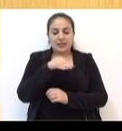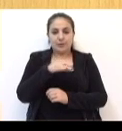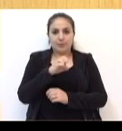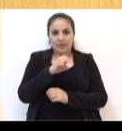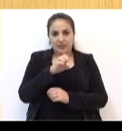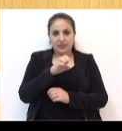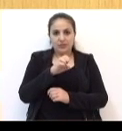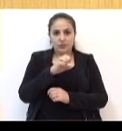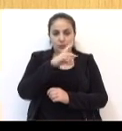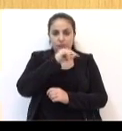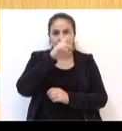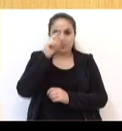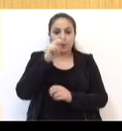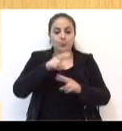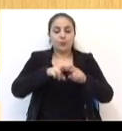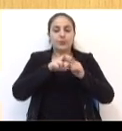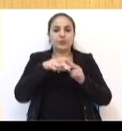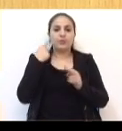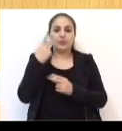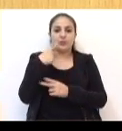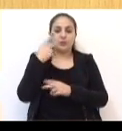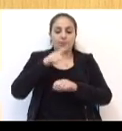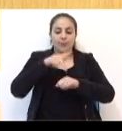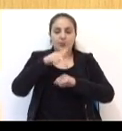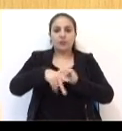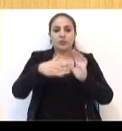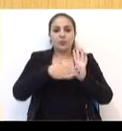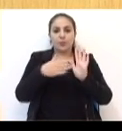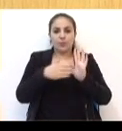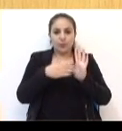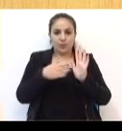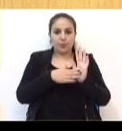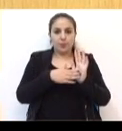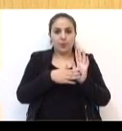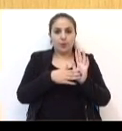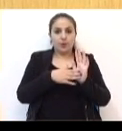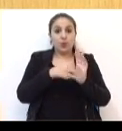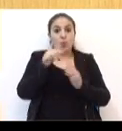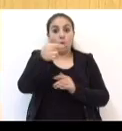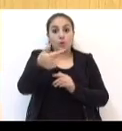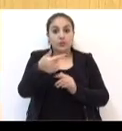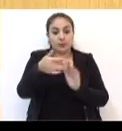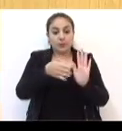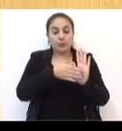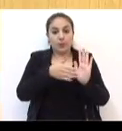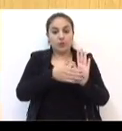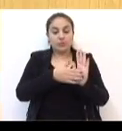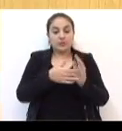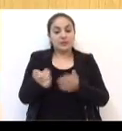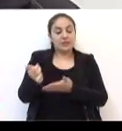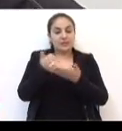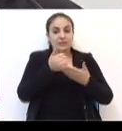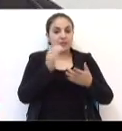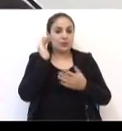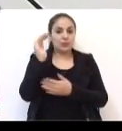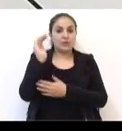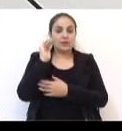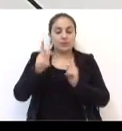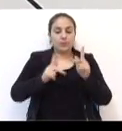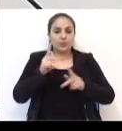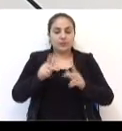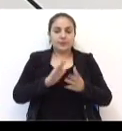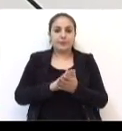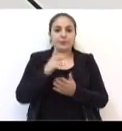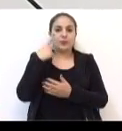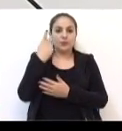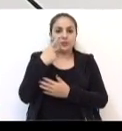municípios. Por isso, os vereadores de Passo Fundo propõem alternativas para trazer mais tranquilidade à população. O vereador